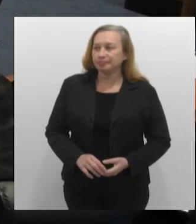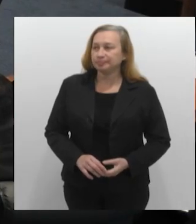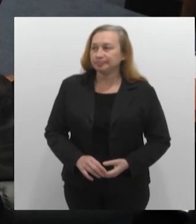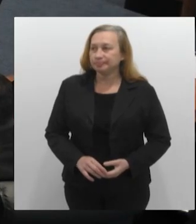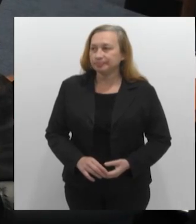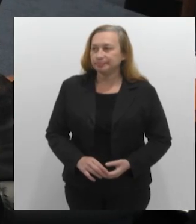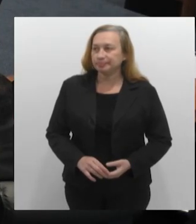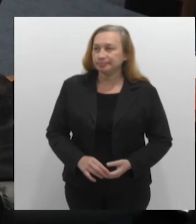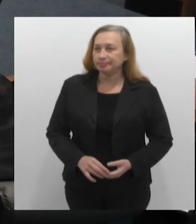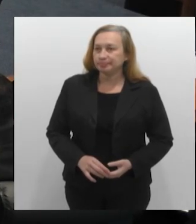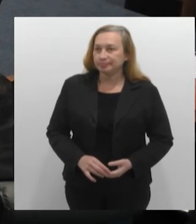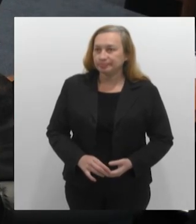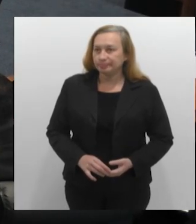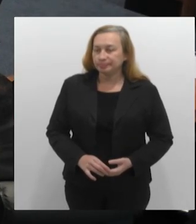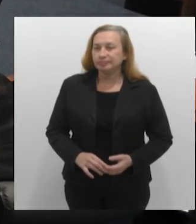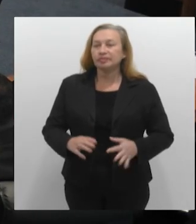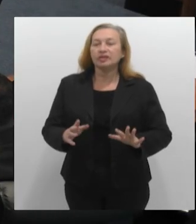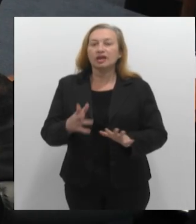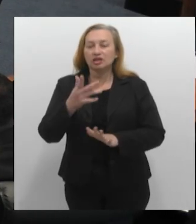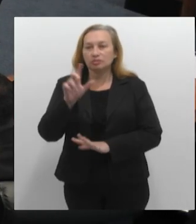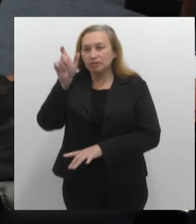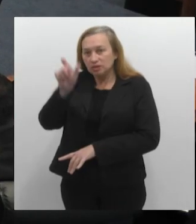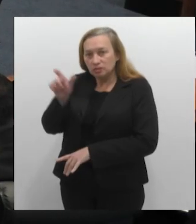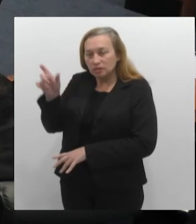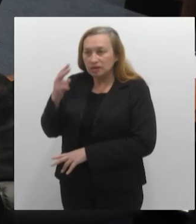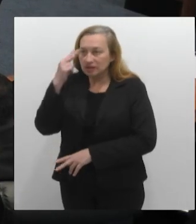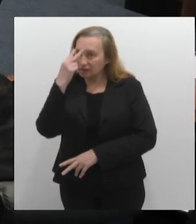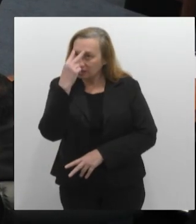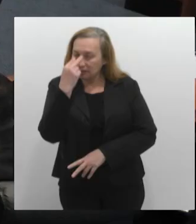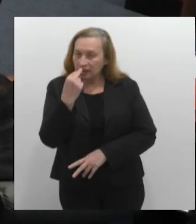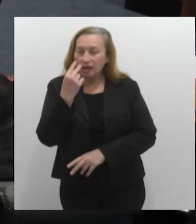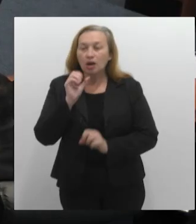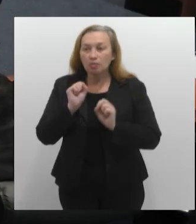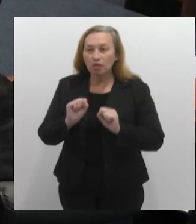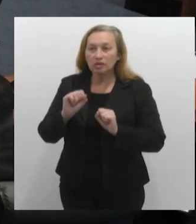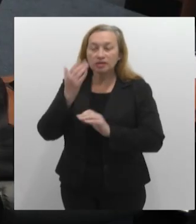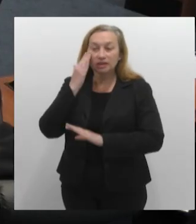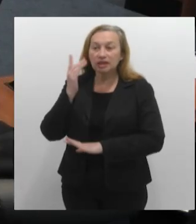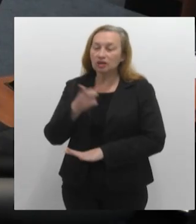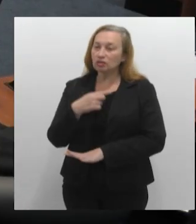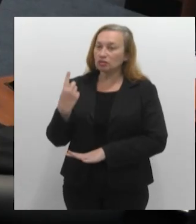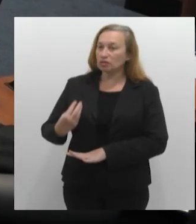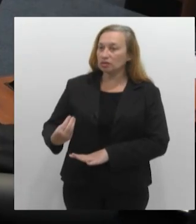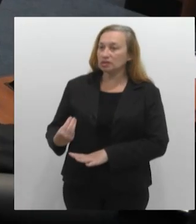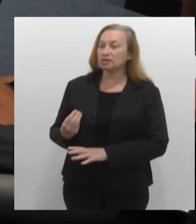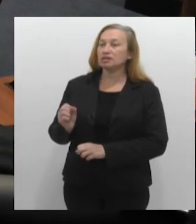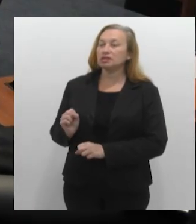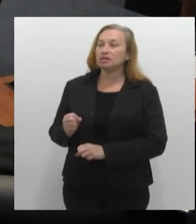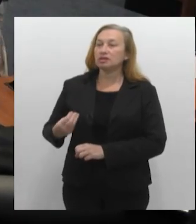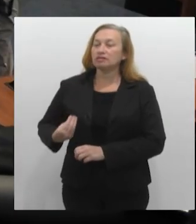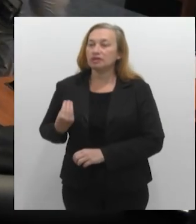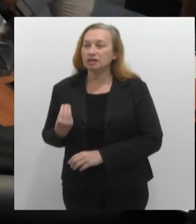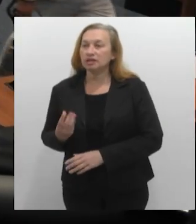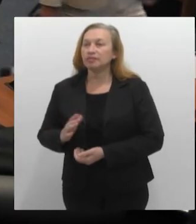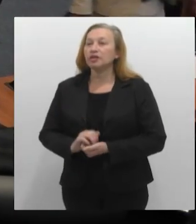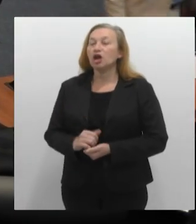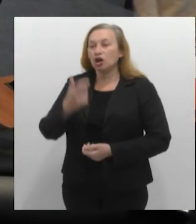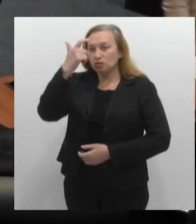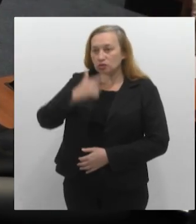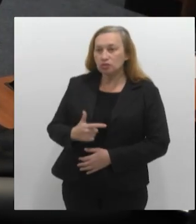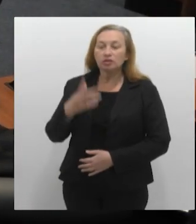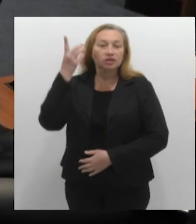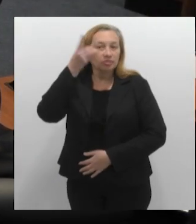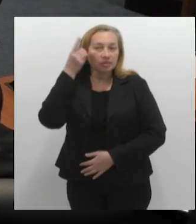nós estamos aqui no nosso plenário. Eu sou o deputado estadual Fred Pacheco e estou